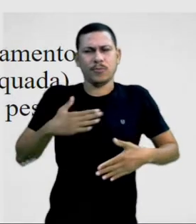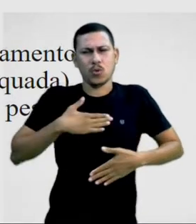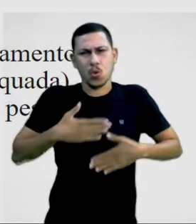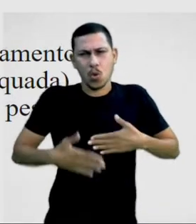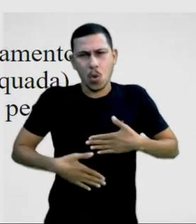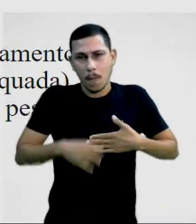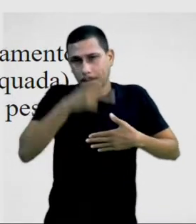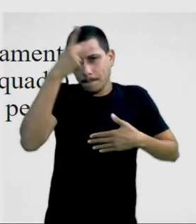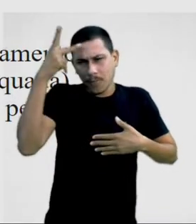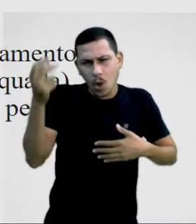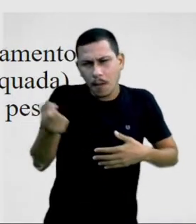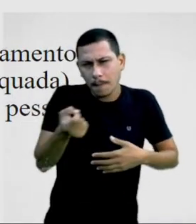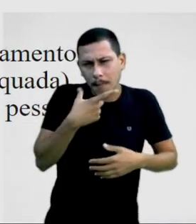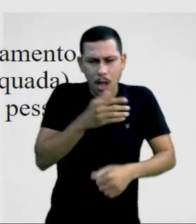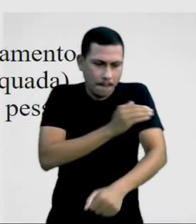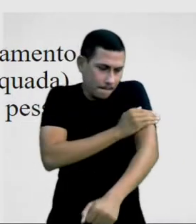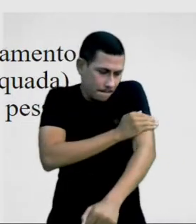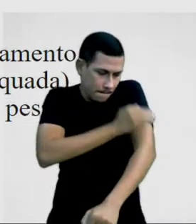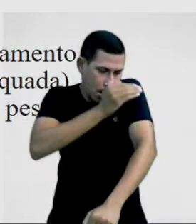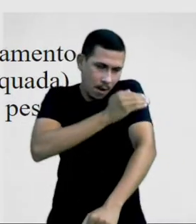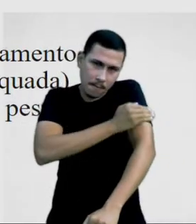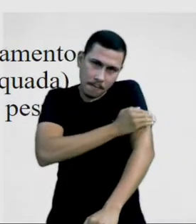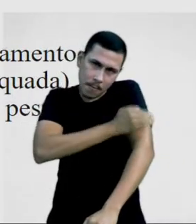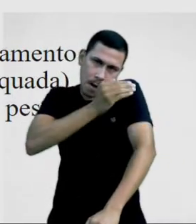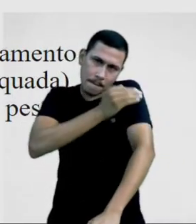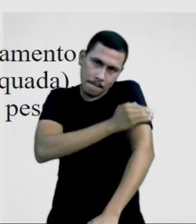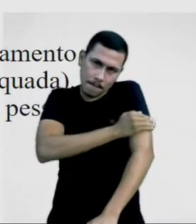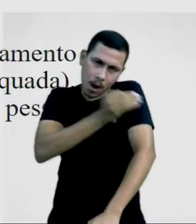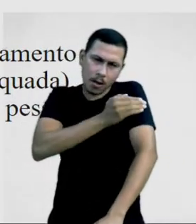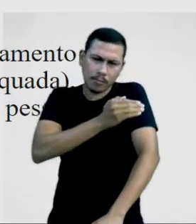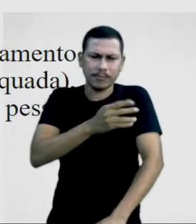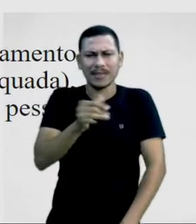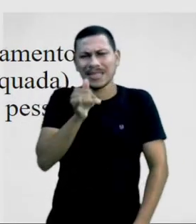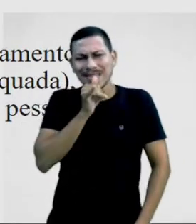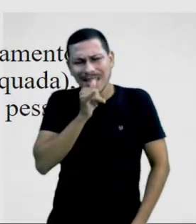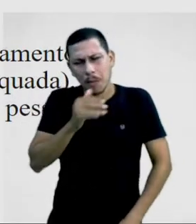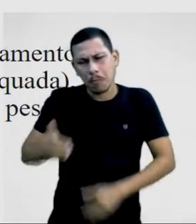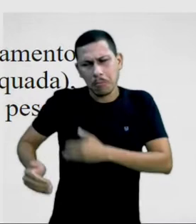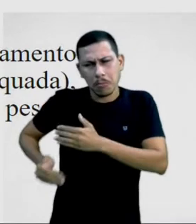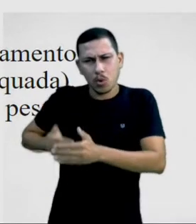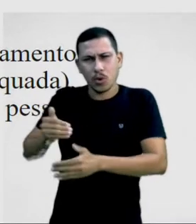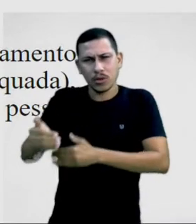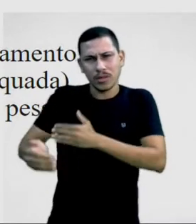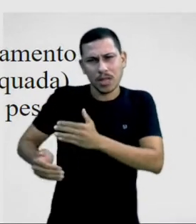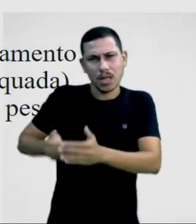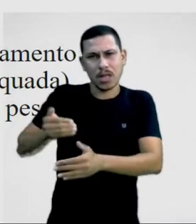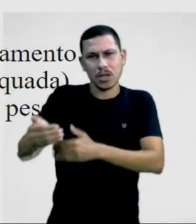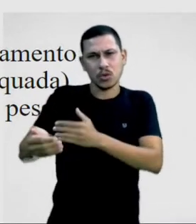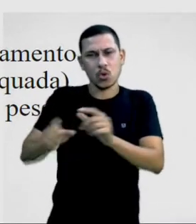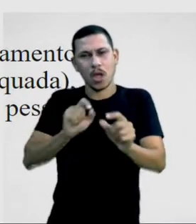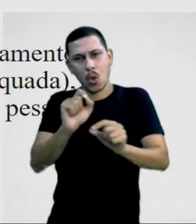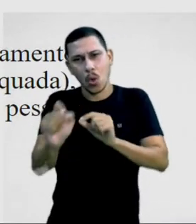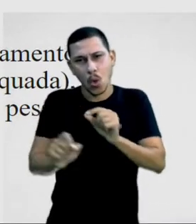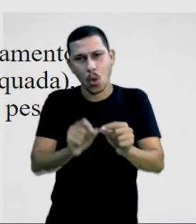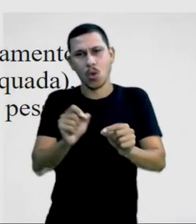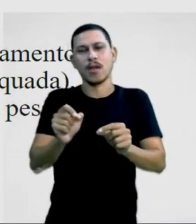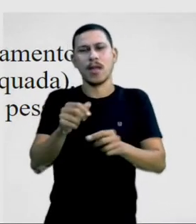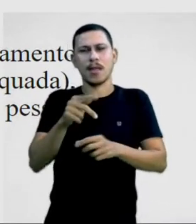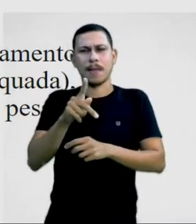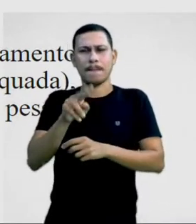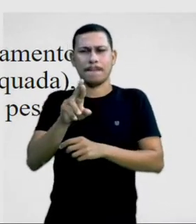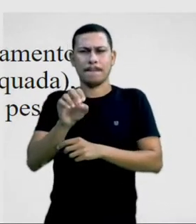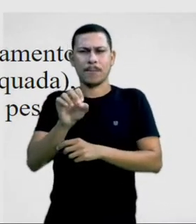aí, esse tecido é tecido muscular, né? Um exemplo desse processo anabólico é a síntese de proteínas que vai